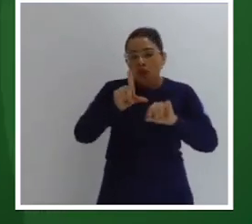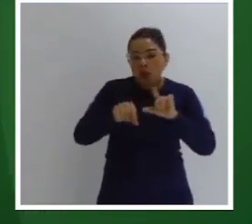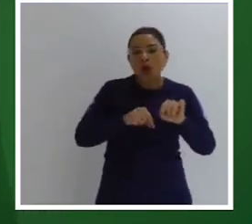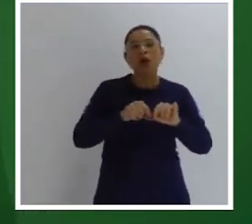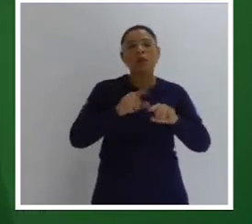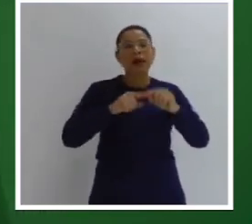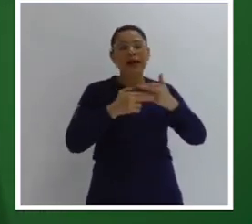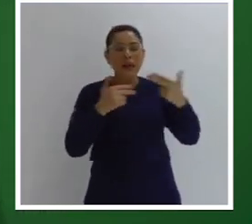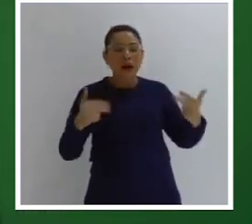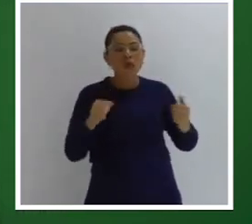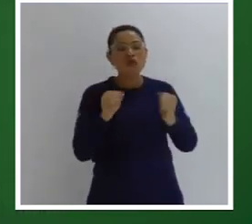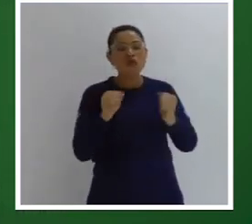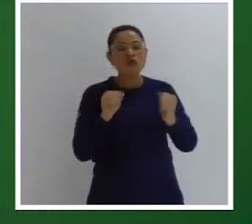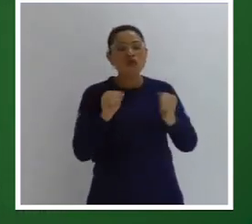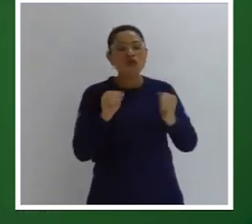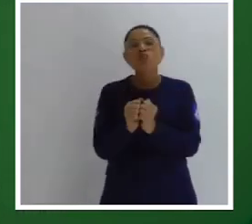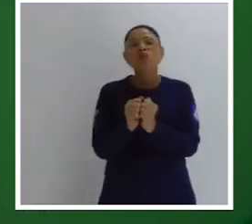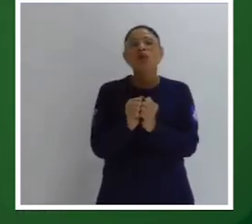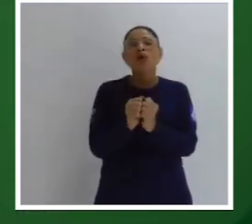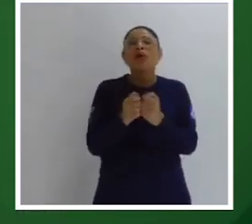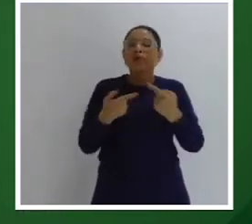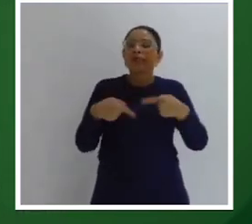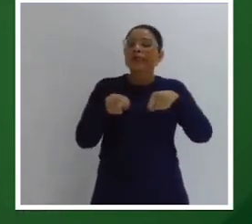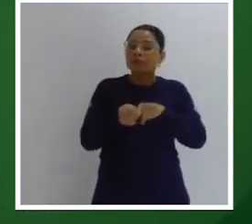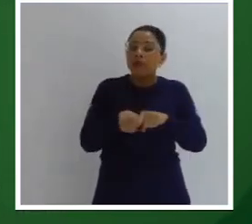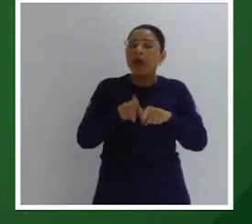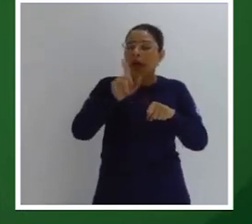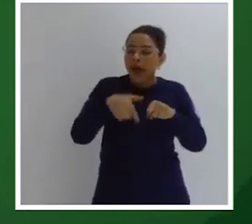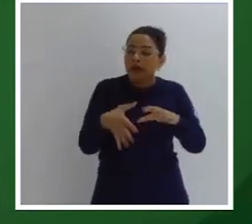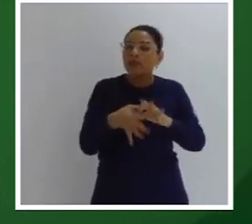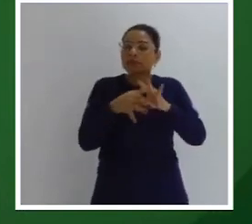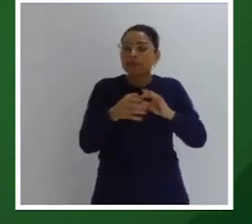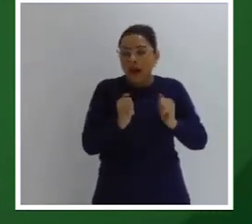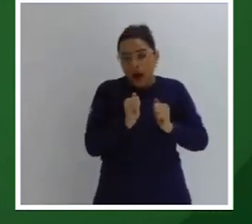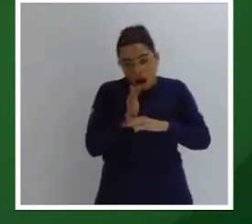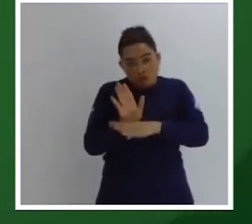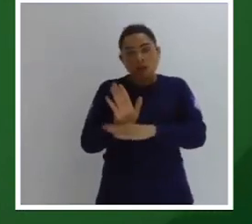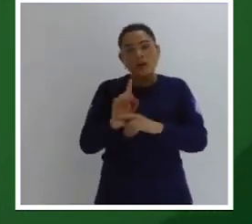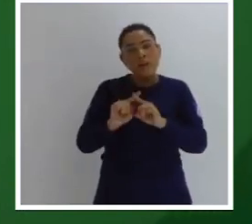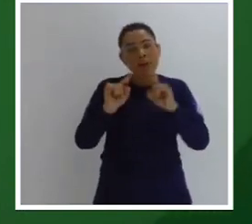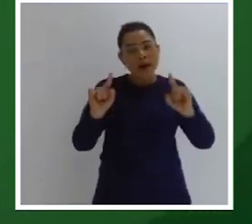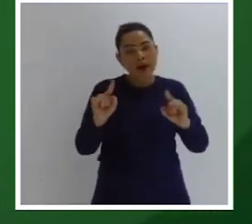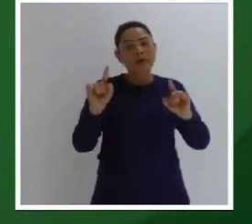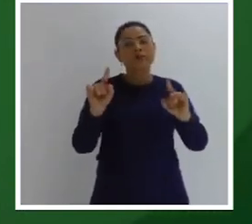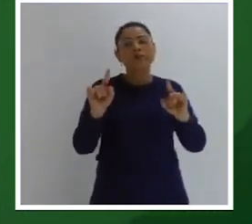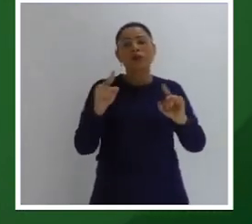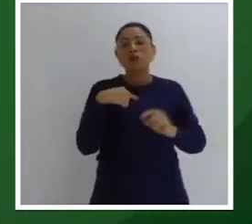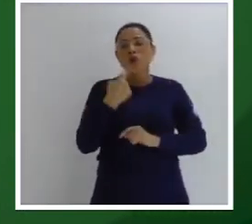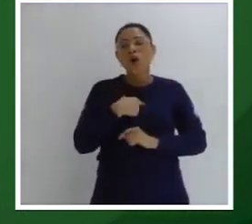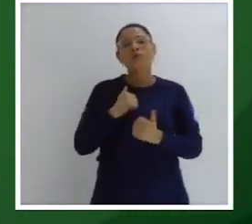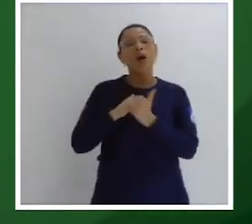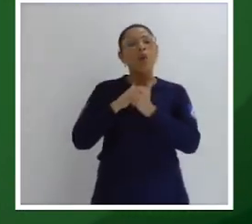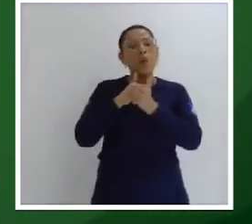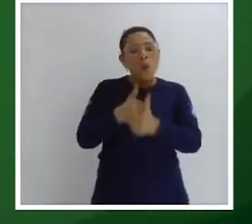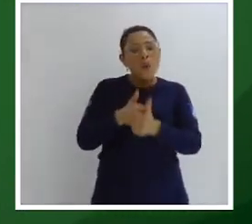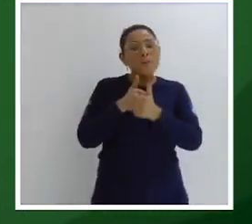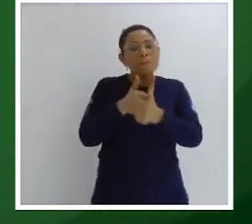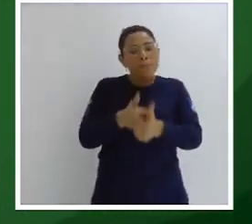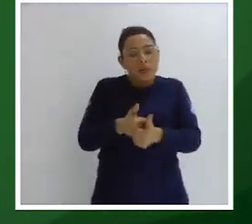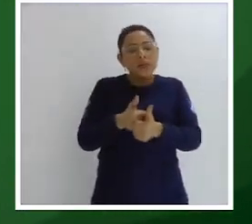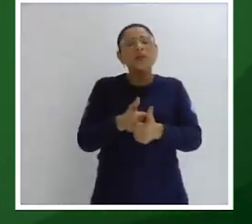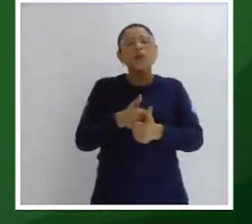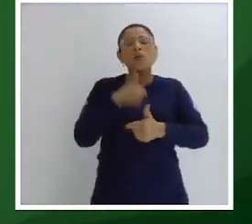junto é um parceiro que está agregando mas que a gente acompanha todo esse